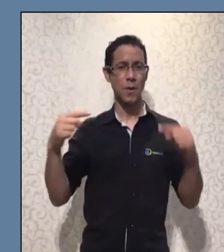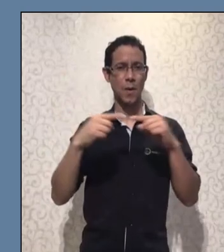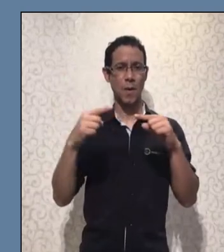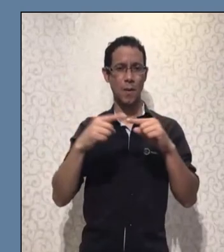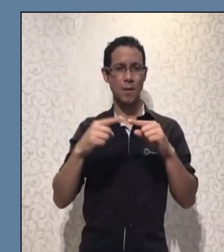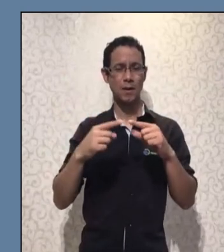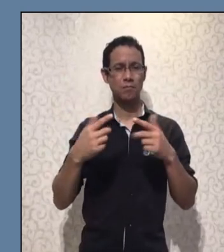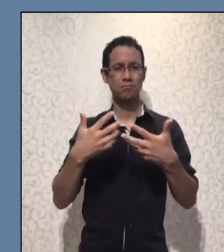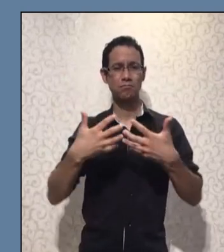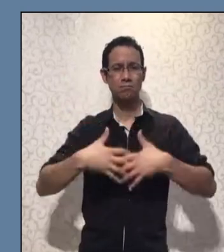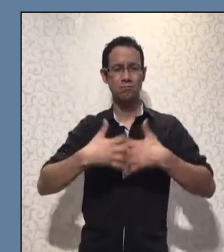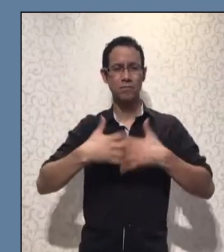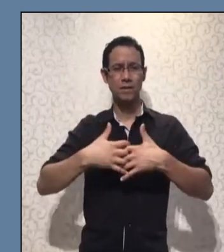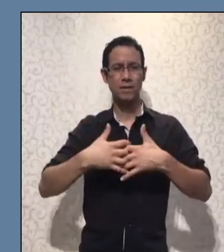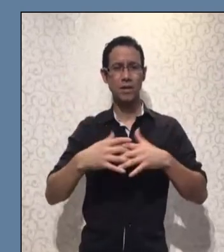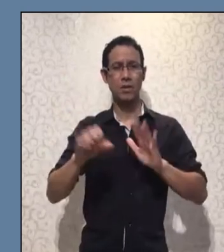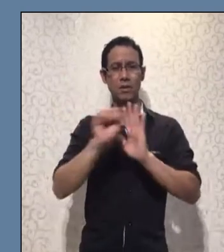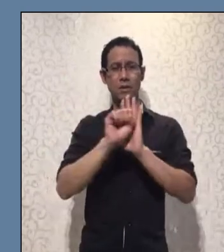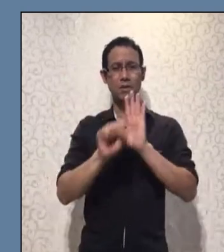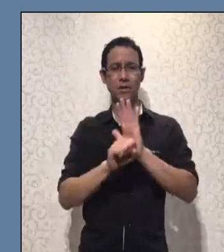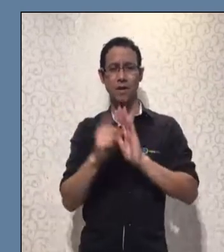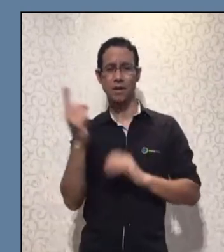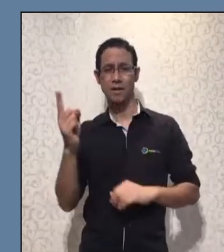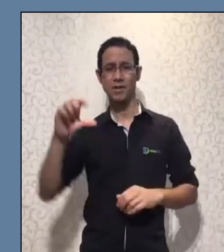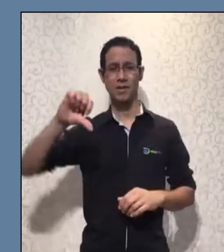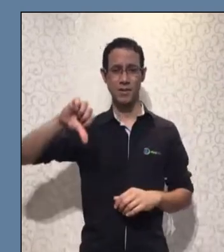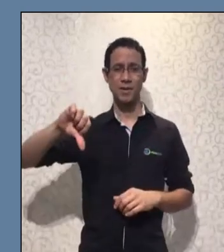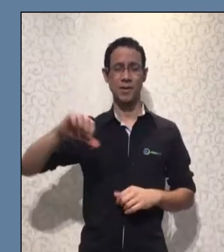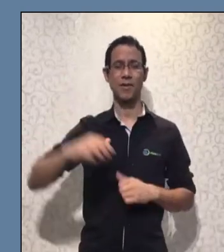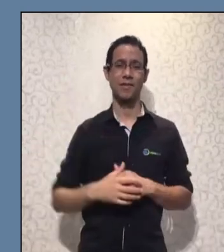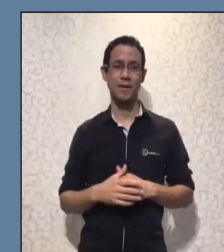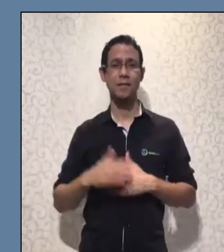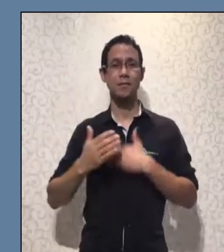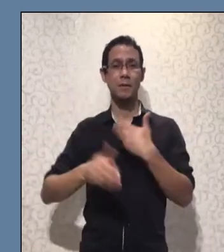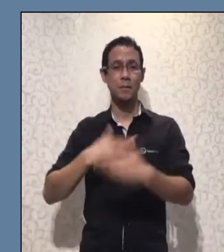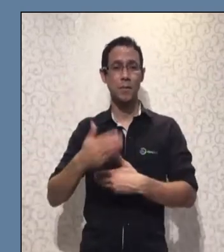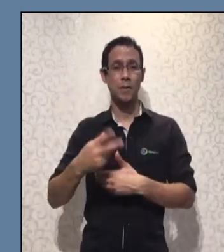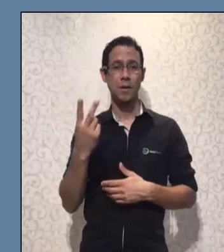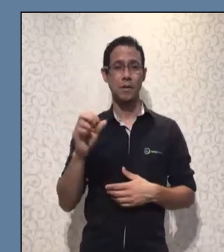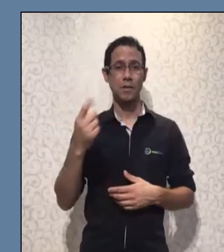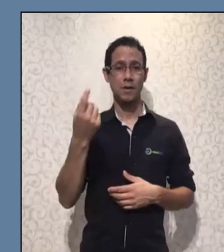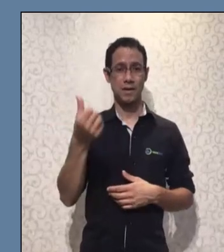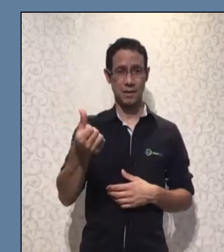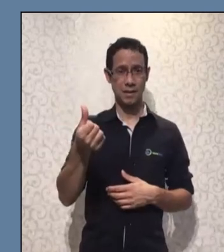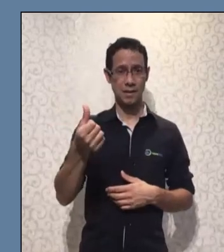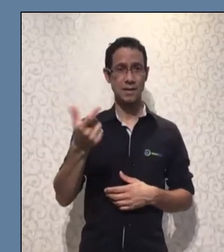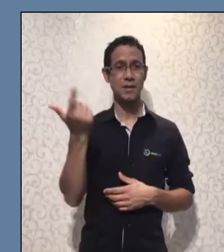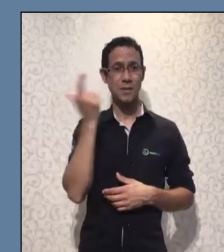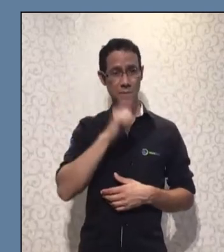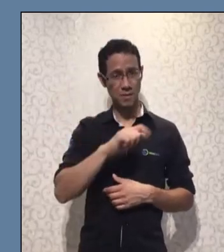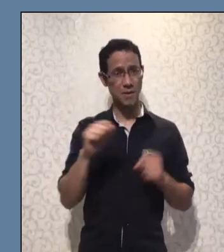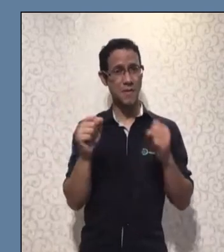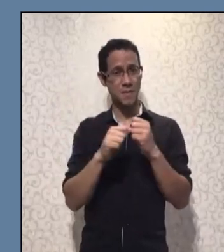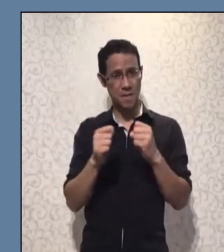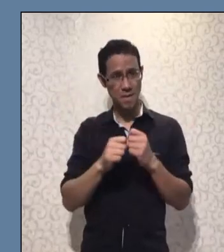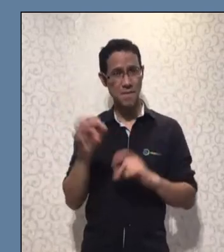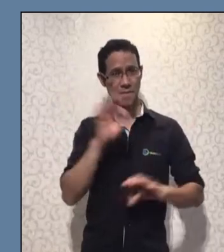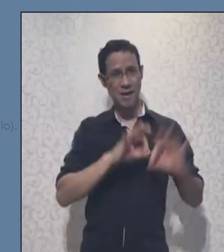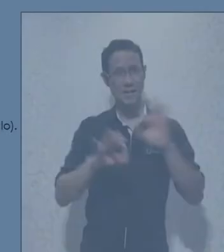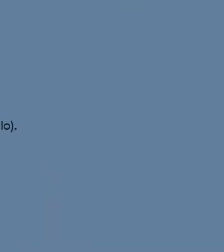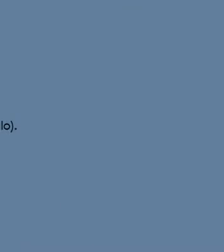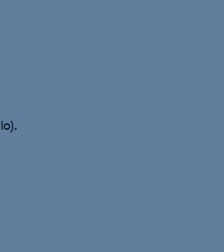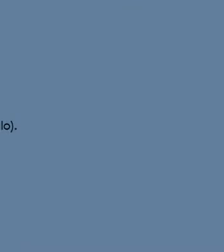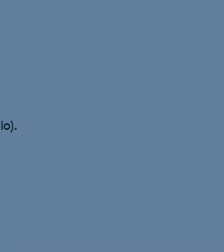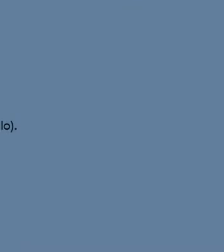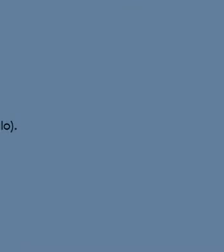mas em 2016 a gente conseguiu fazer isso, e eu queria, Juliana, mostrar aqui, eu preparei uma, só para nos